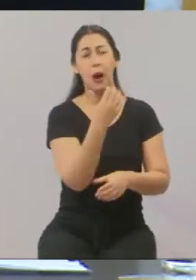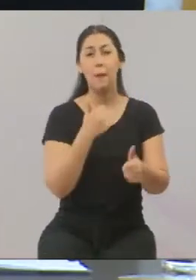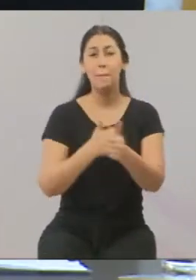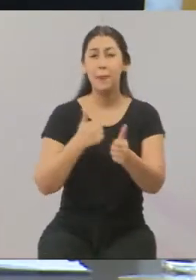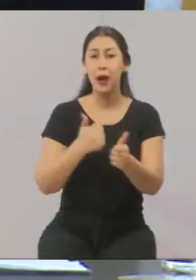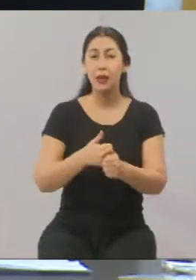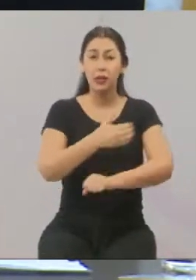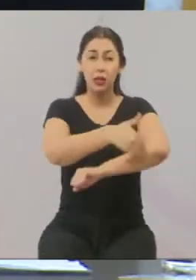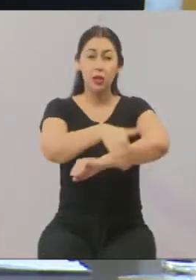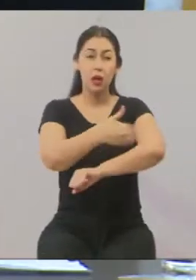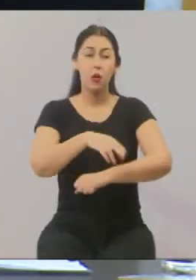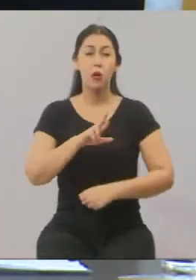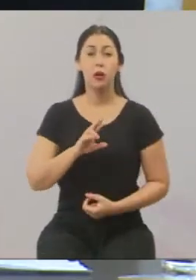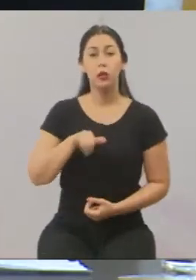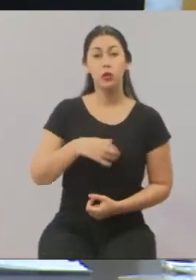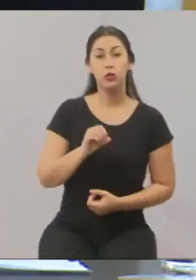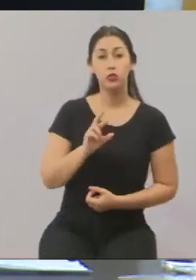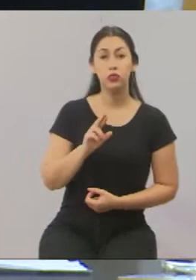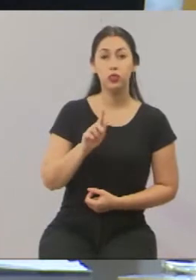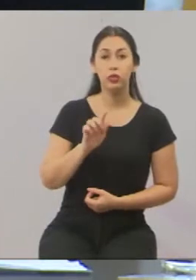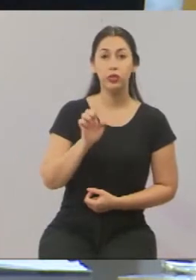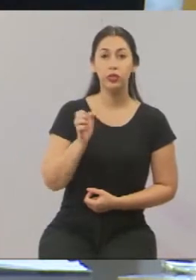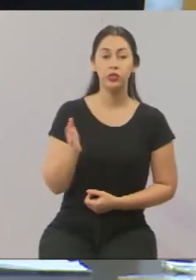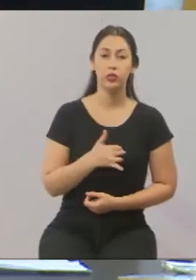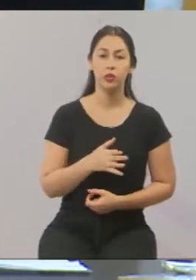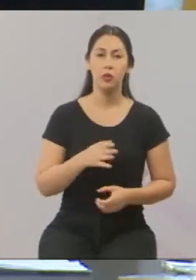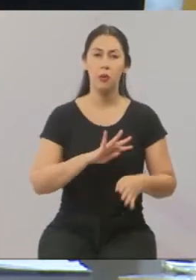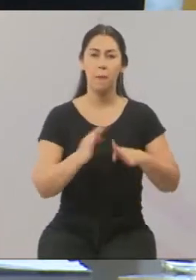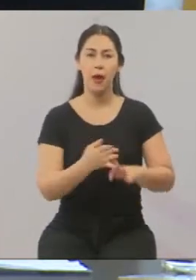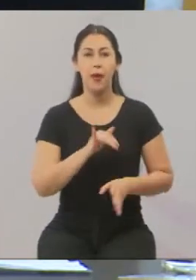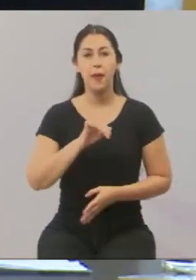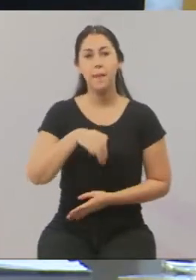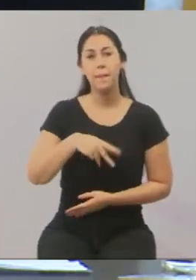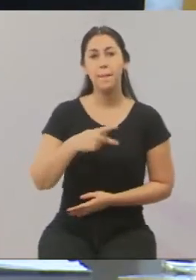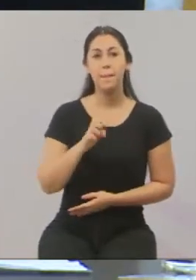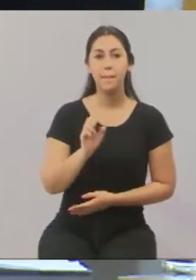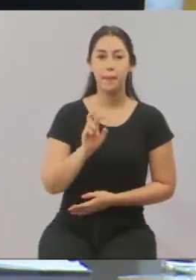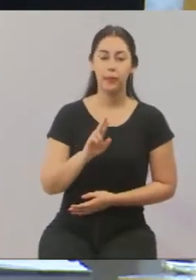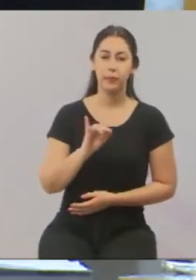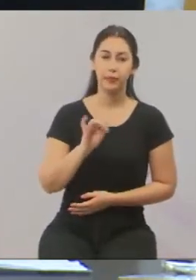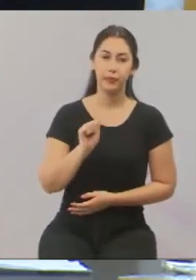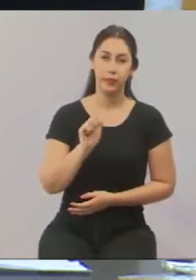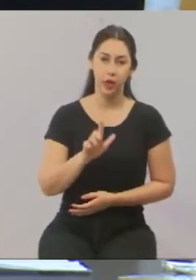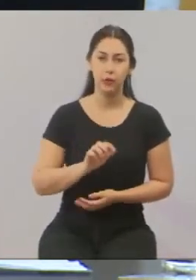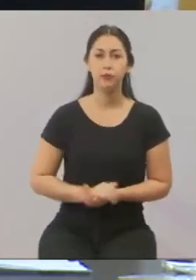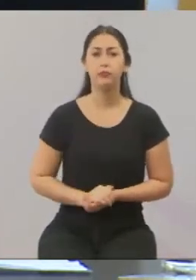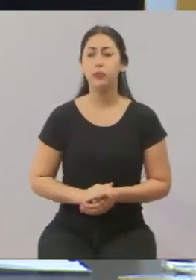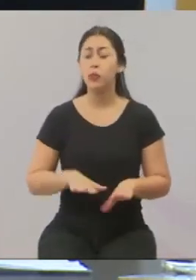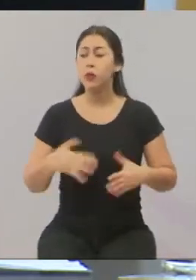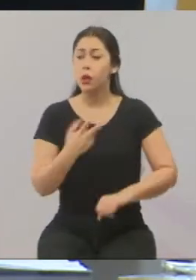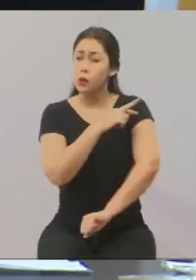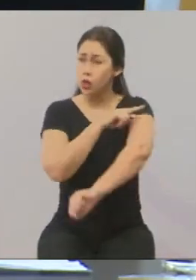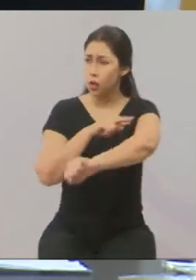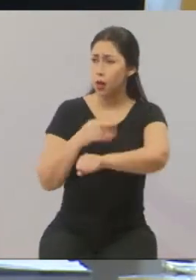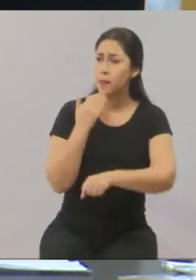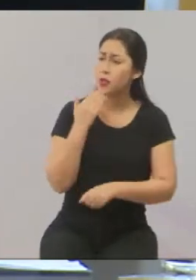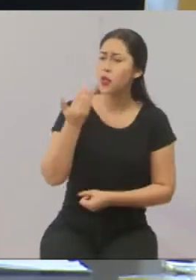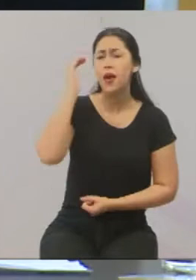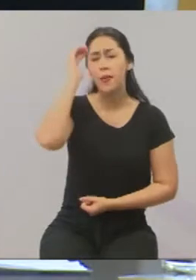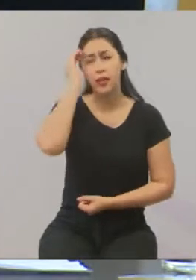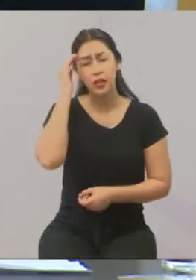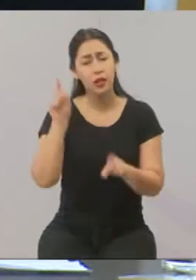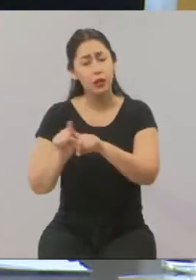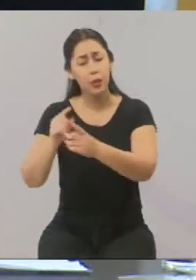26 da rua Jorge Urashima, no Parque Imperial em Jacareí. Assim sendo, muito respeitosamente, recorremos à compreensão e aos prestes